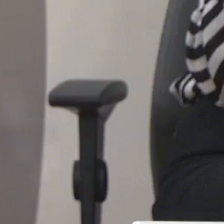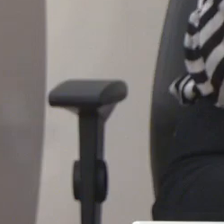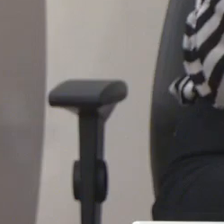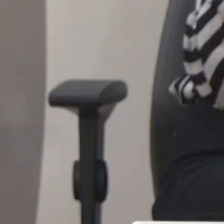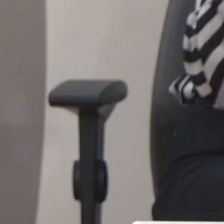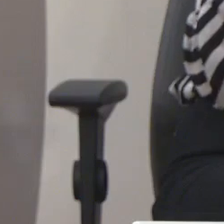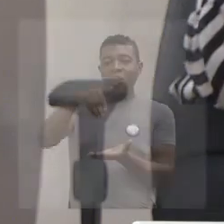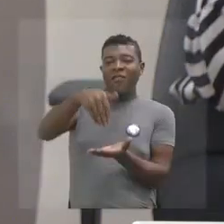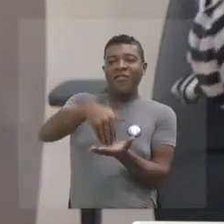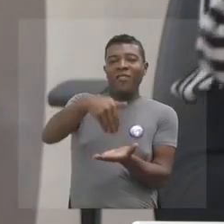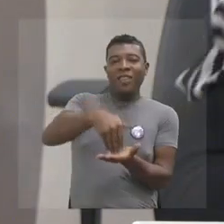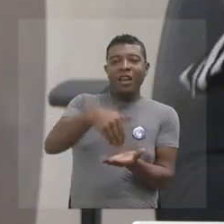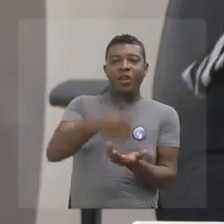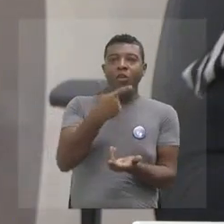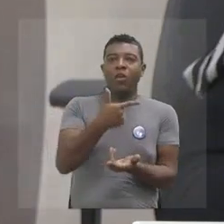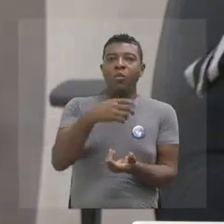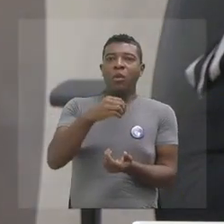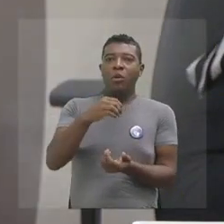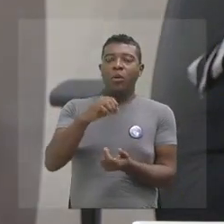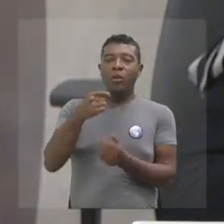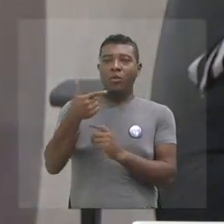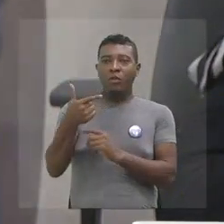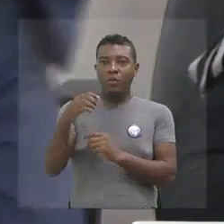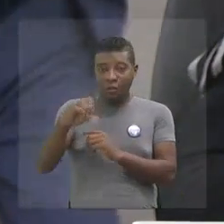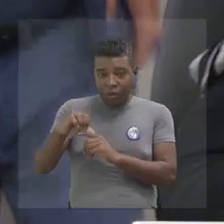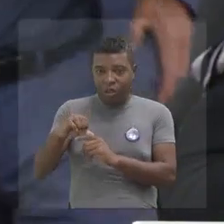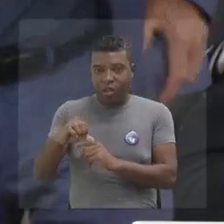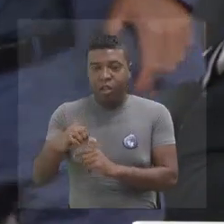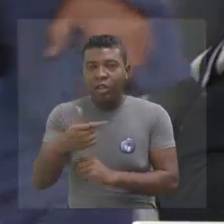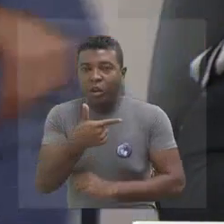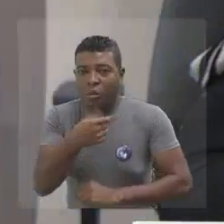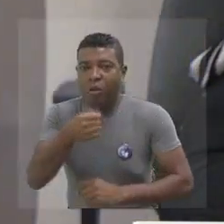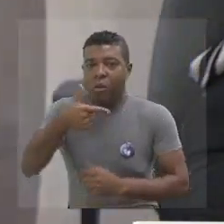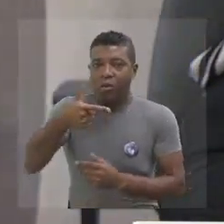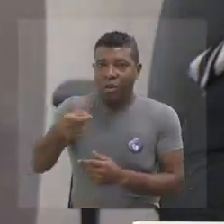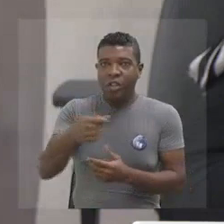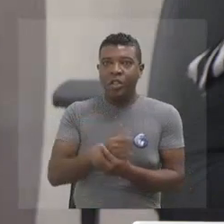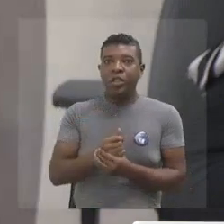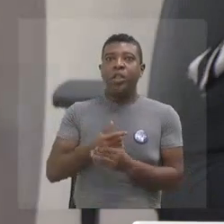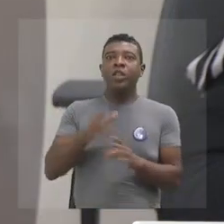dado histórico 2019 foram assinados 231 táxi